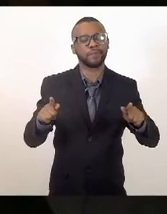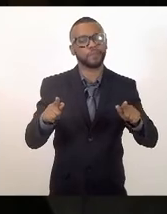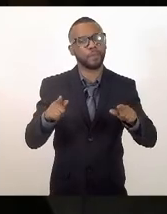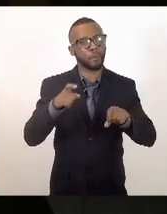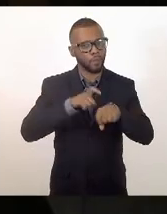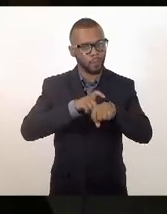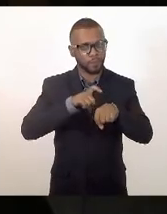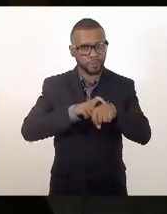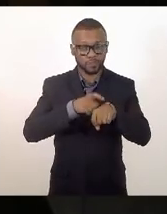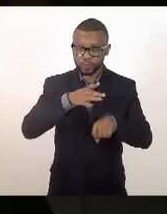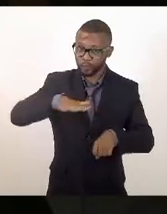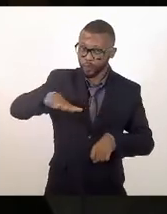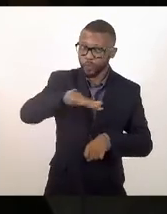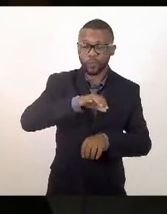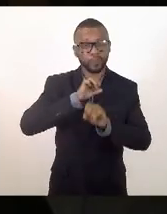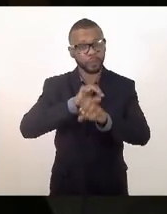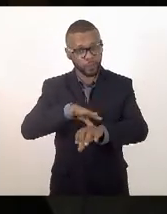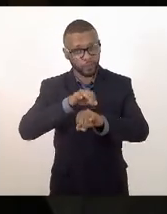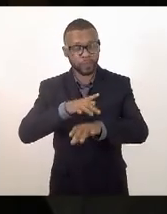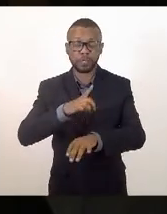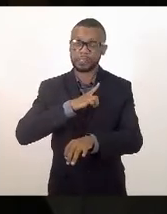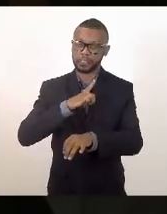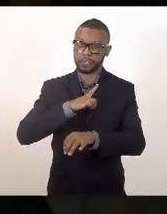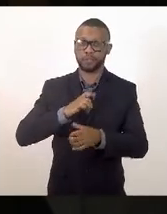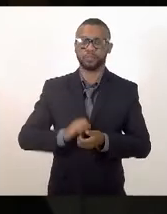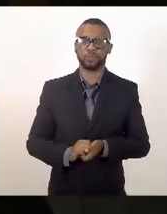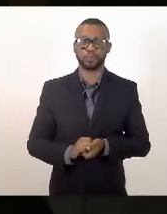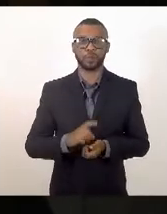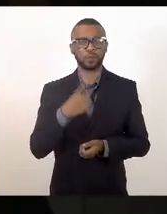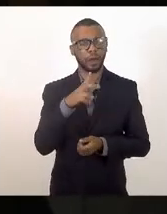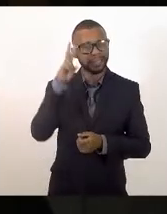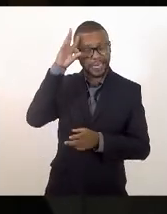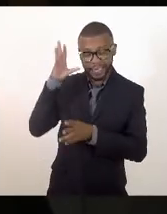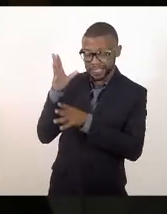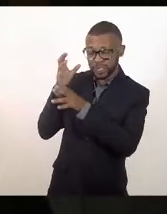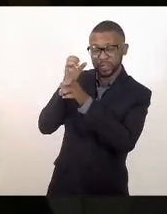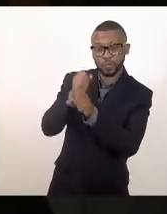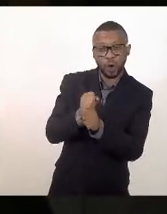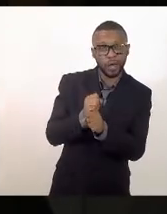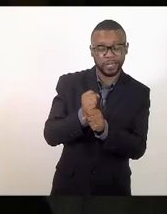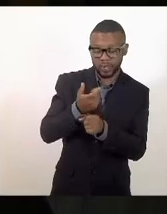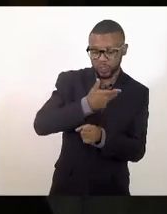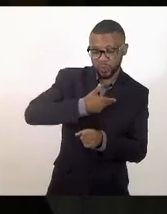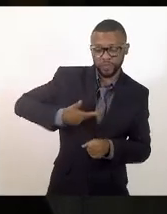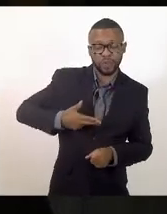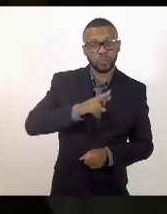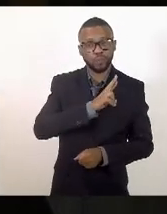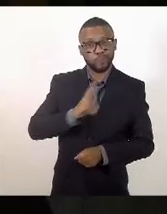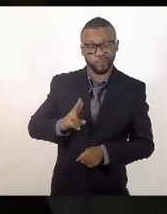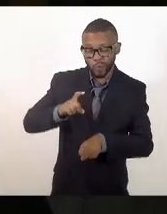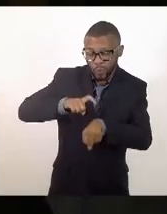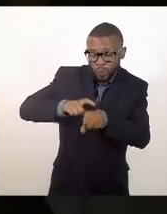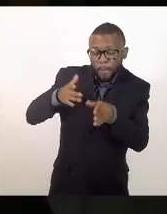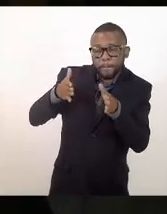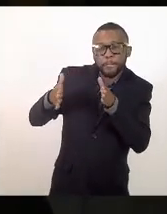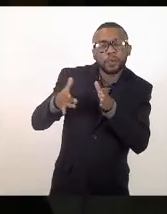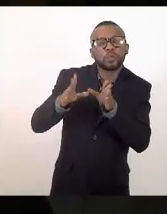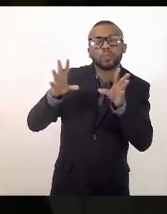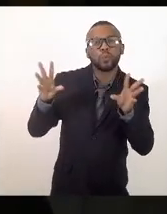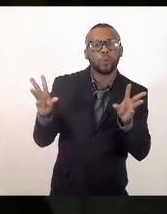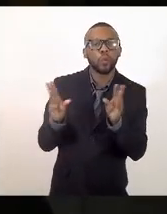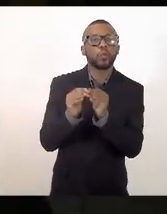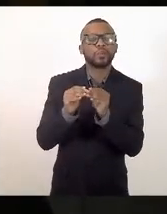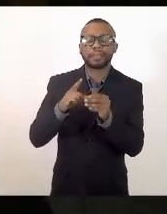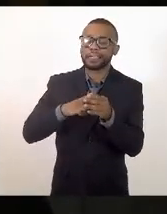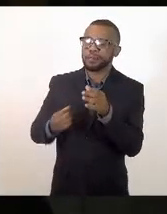enfrentando. Eu digo, na nossa história republicana, talvez nunca um período tão curto tenha